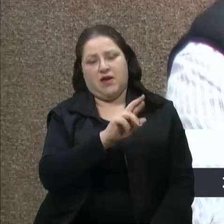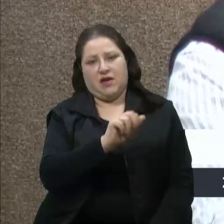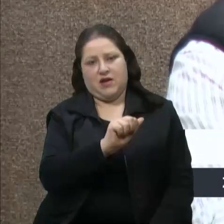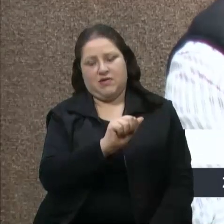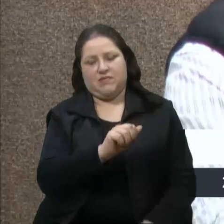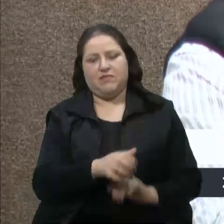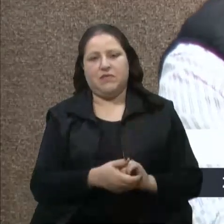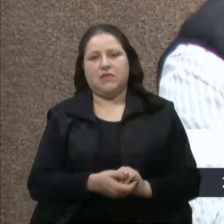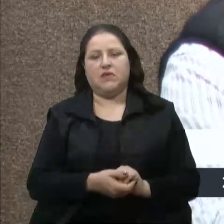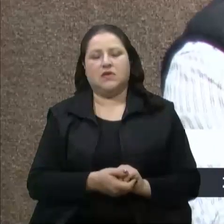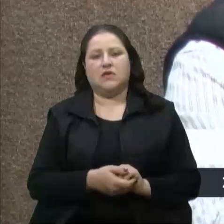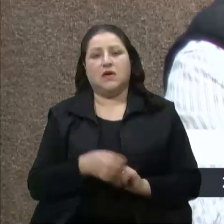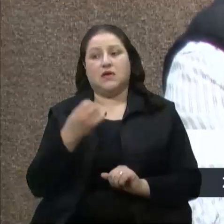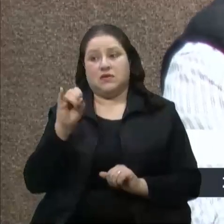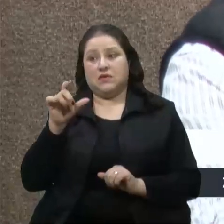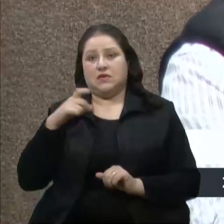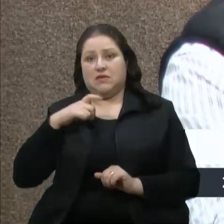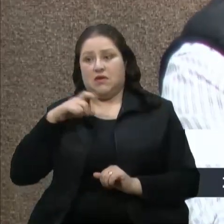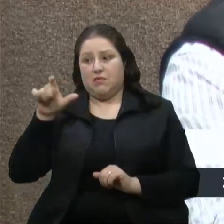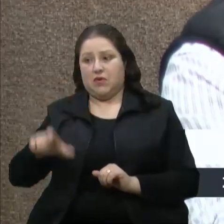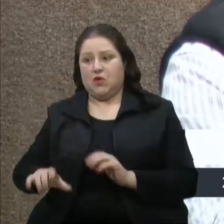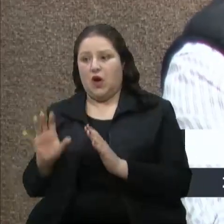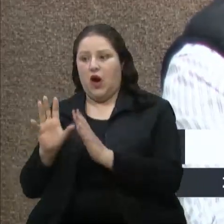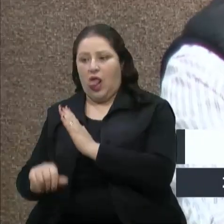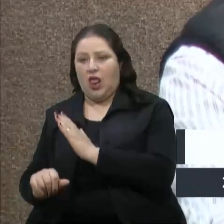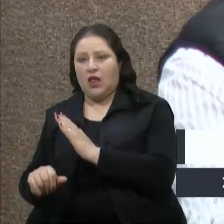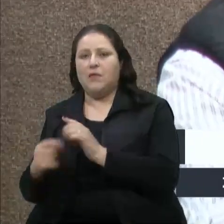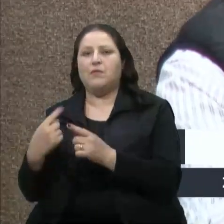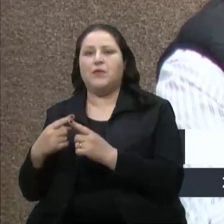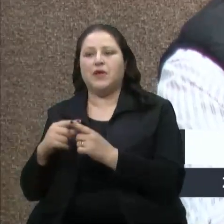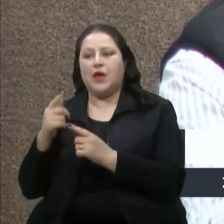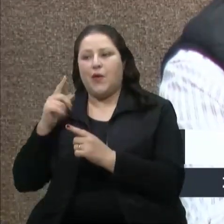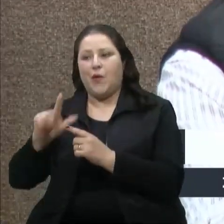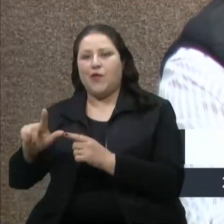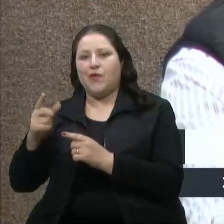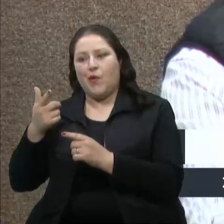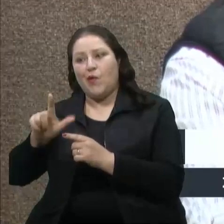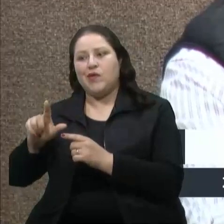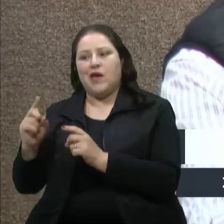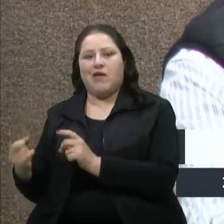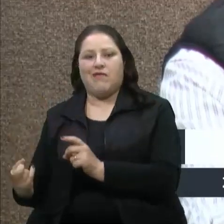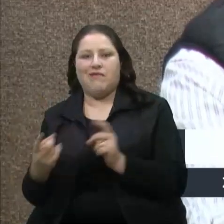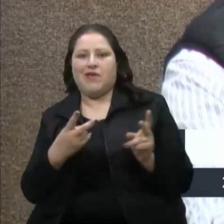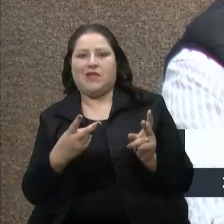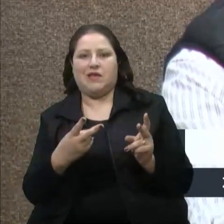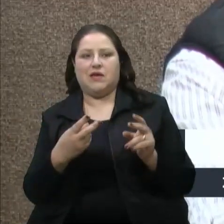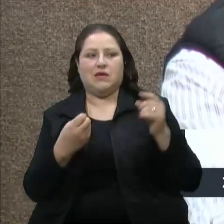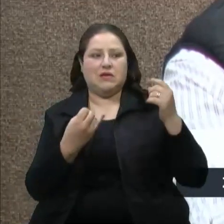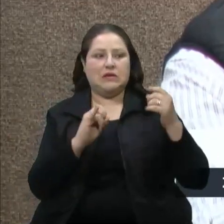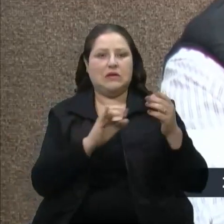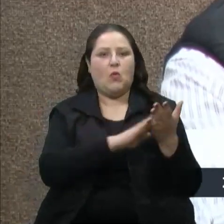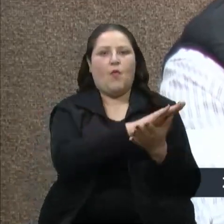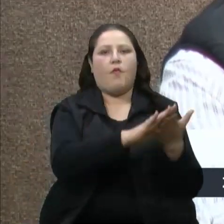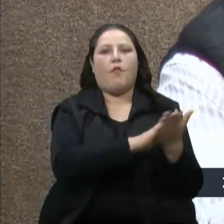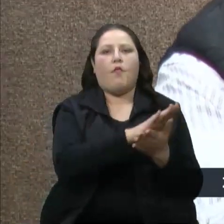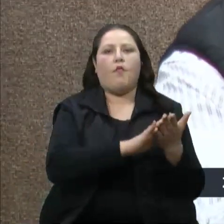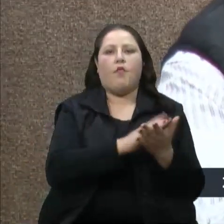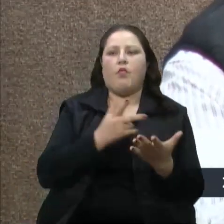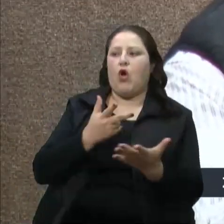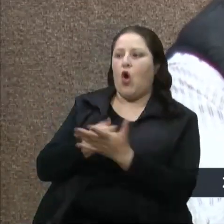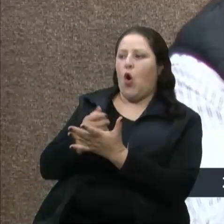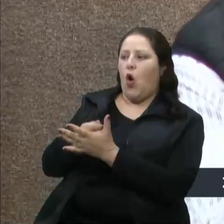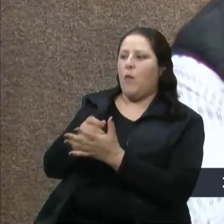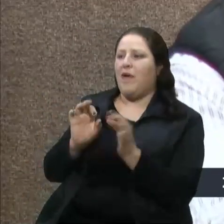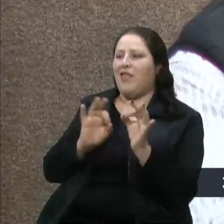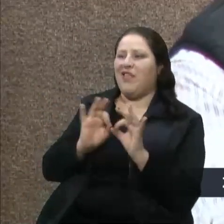tivesse o comprador, não tinha ladrão. Então, esse é o ponto que a gente tem que cobrar a fiscalização, e o projeto é